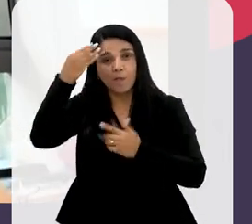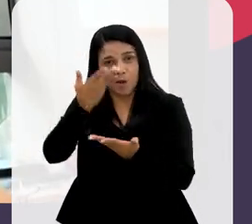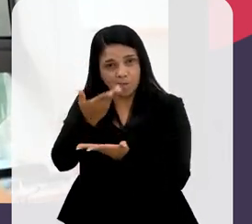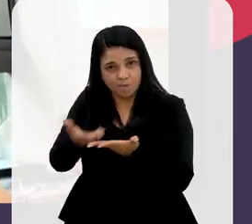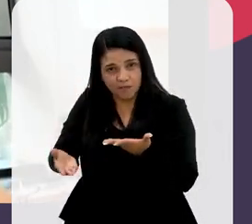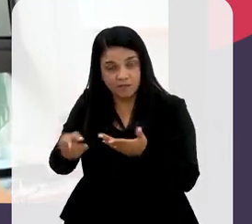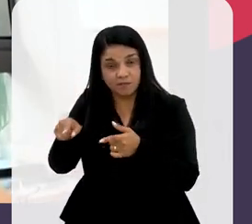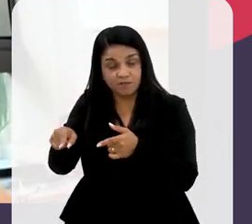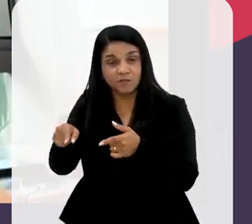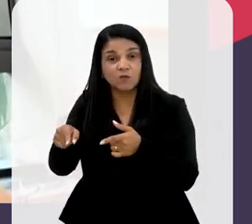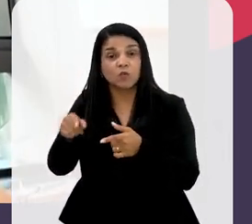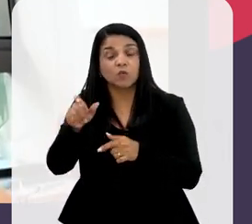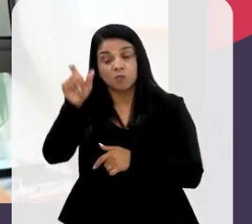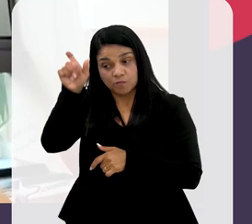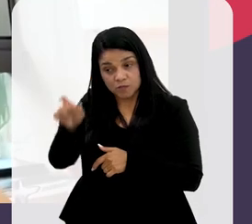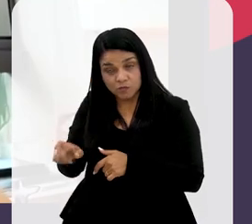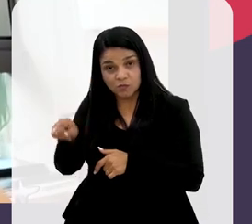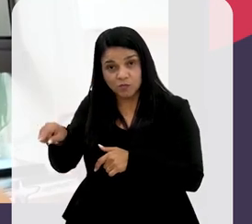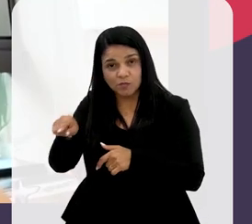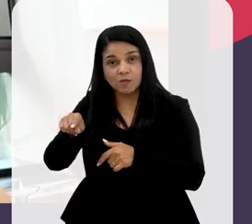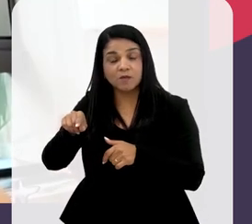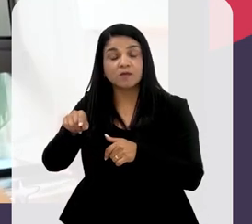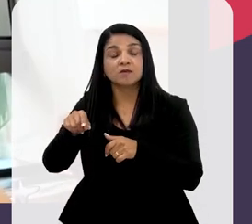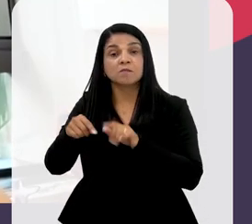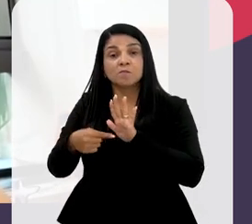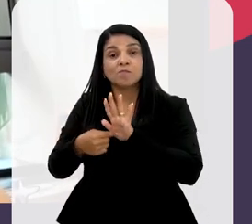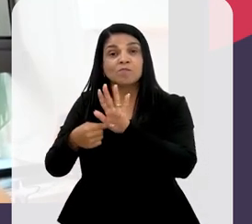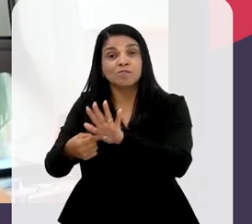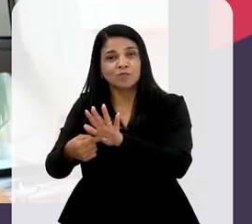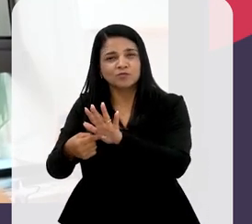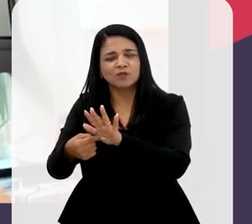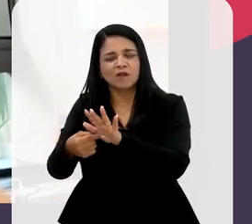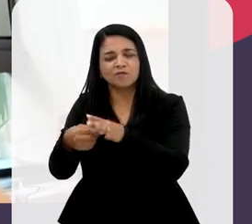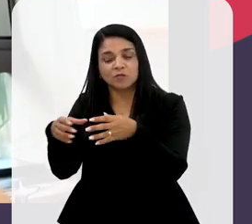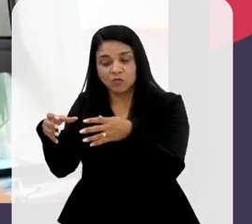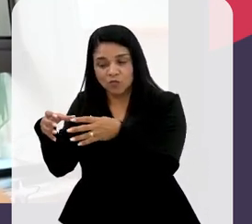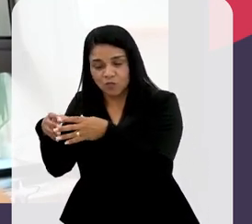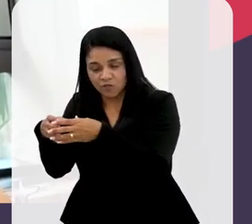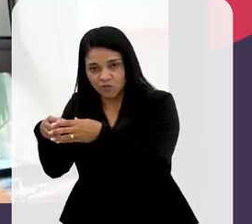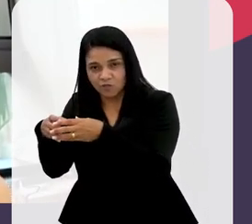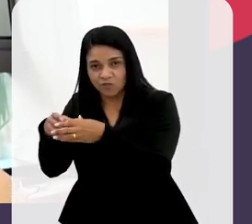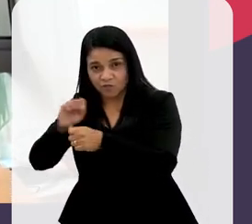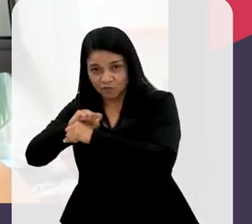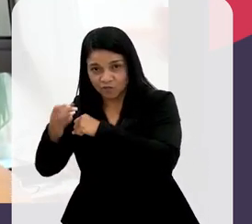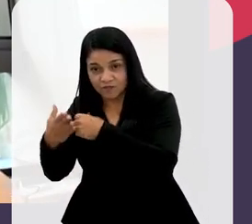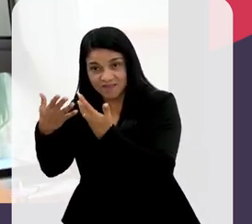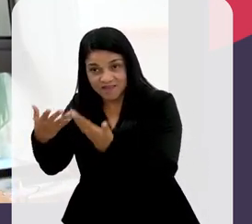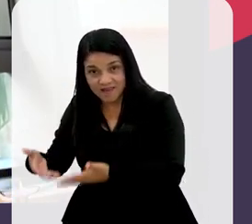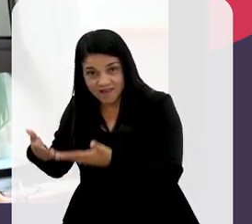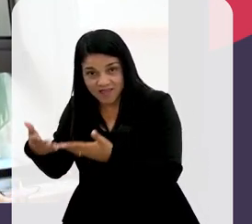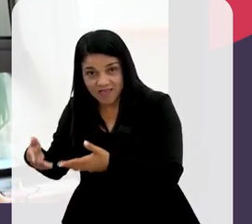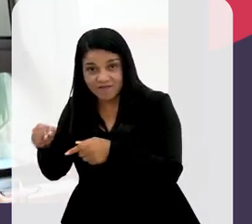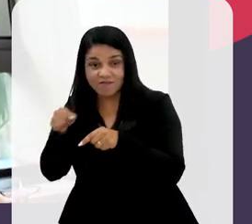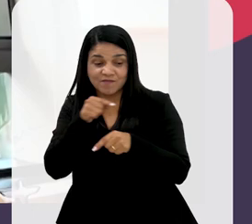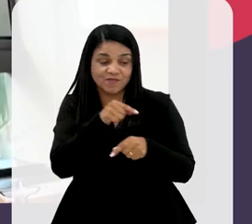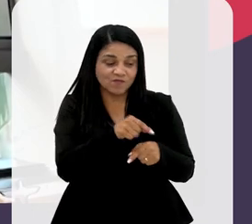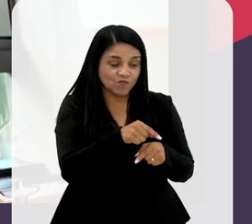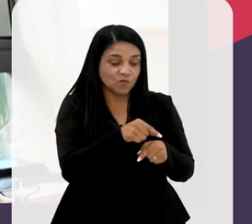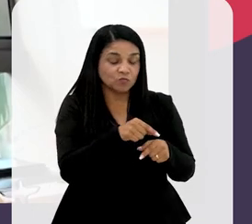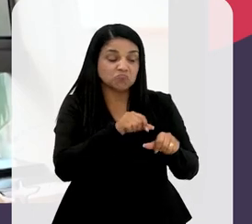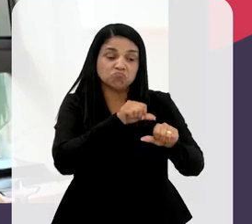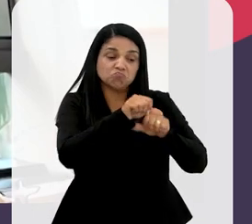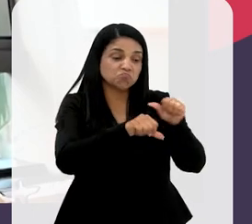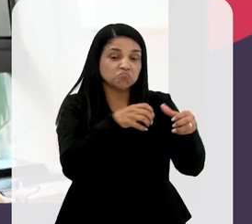memória. Então, o indivíduo geneticamente suscetível apresentava alteração de memória na COVID leve, e aquele paciente que não era